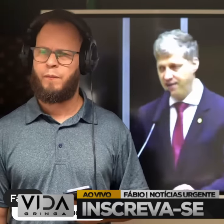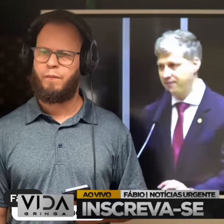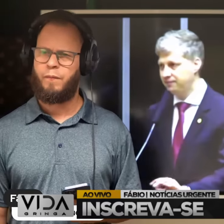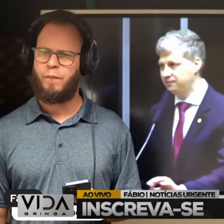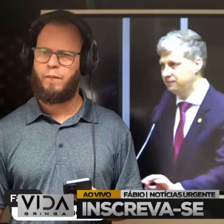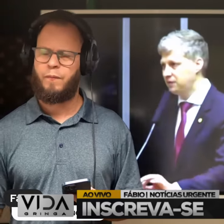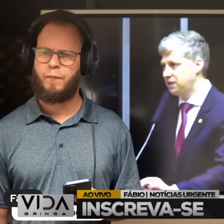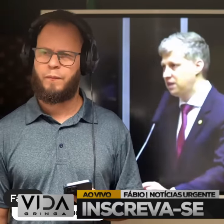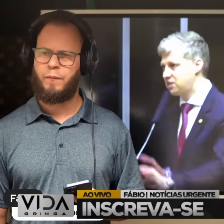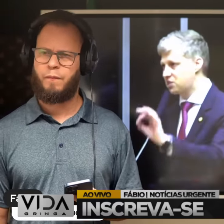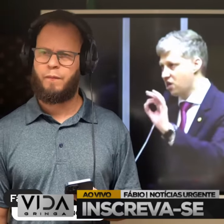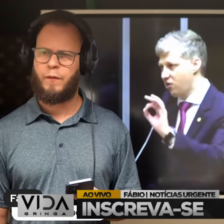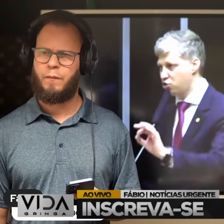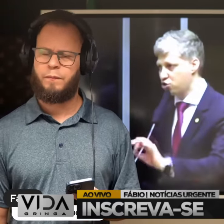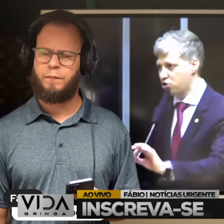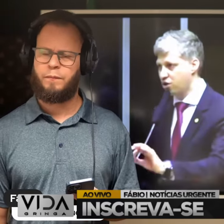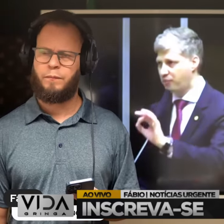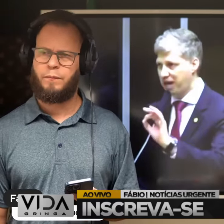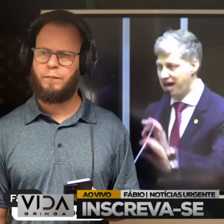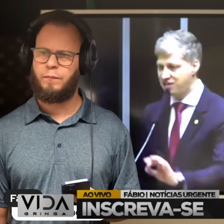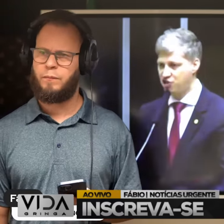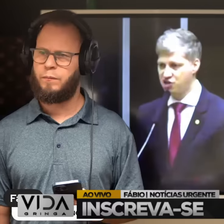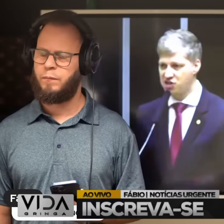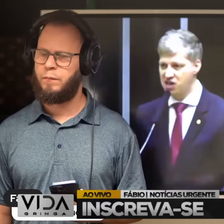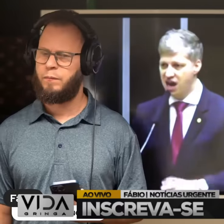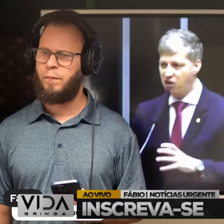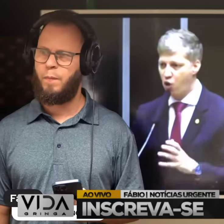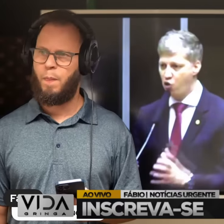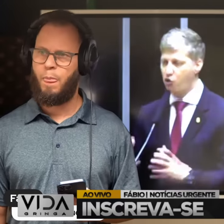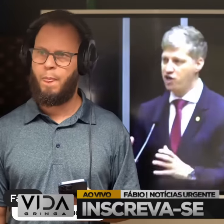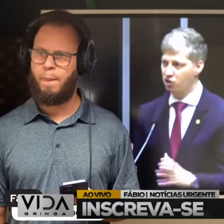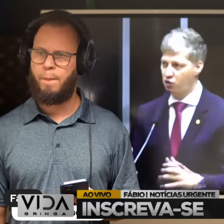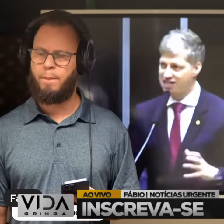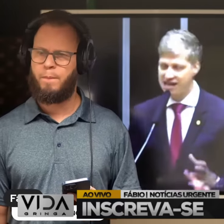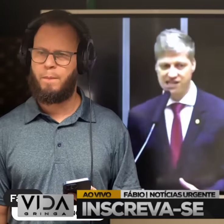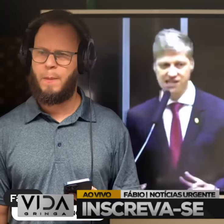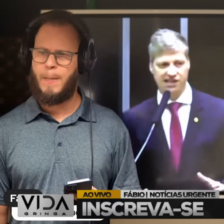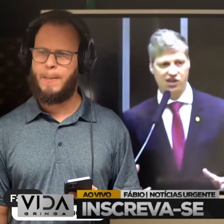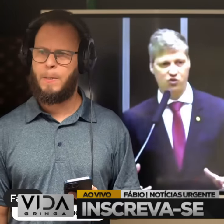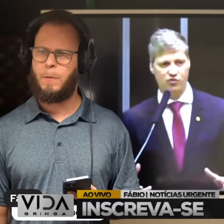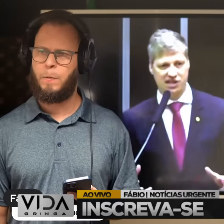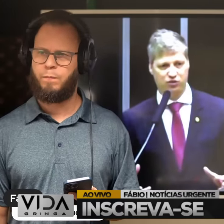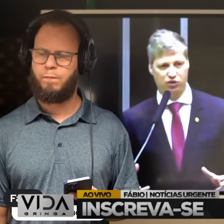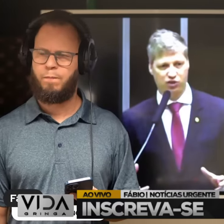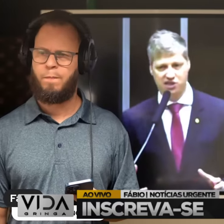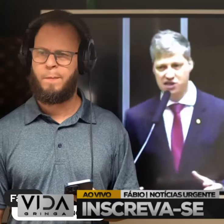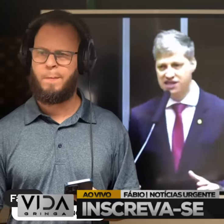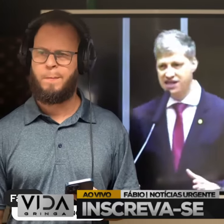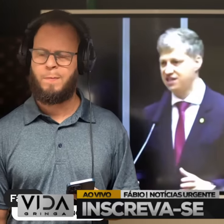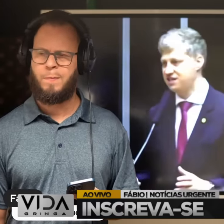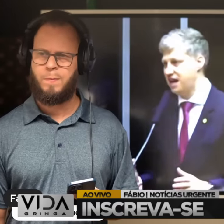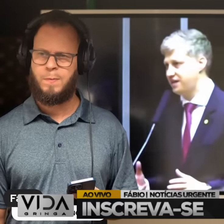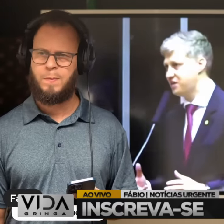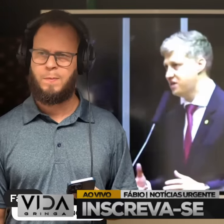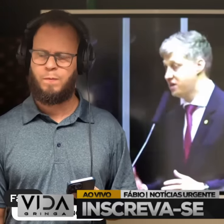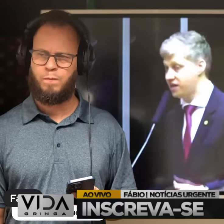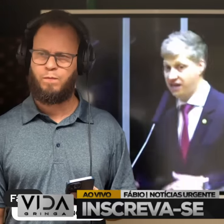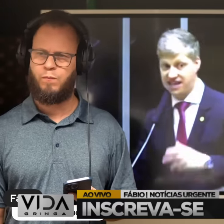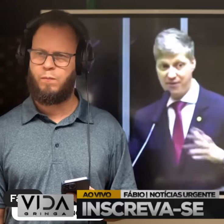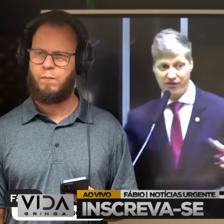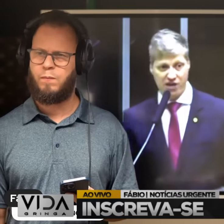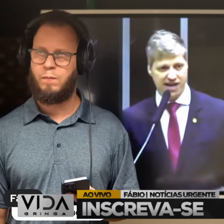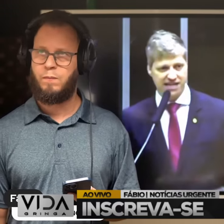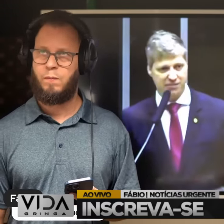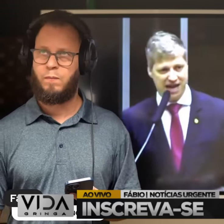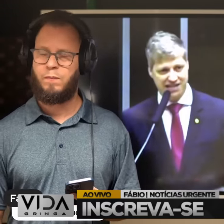E agora, estamos prestes a concluir com as 171 assinaturas necessárias e, quem